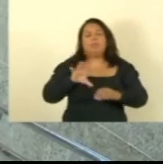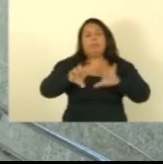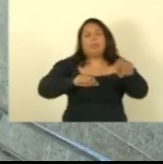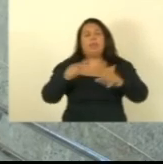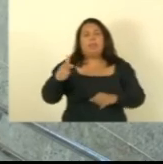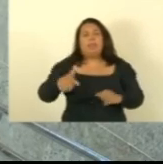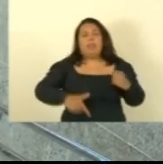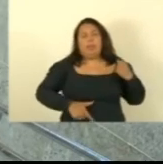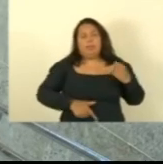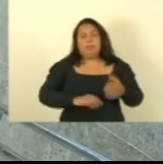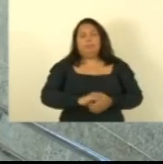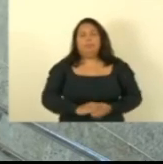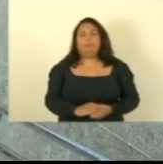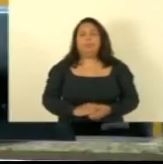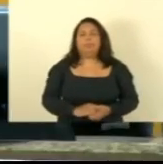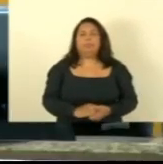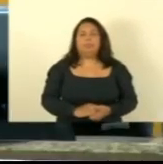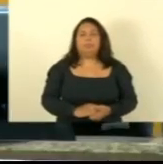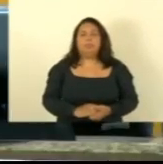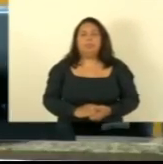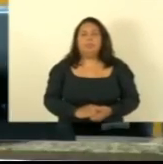Ok,